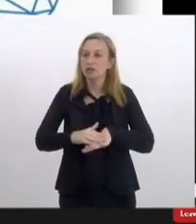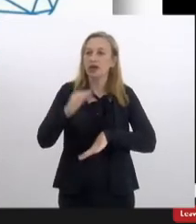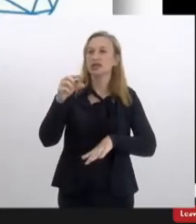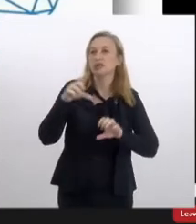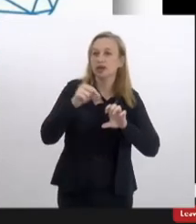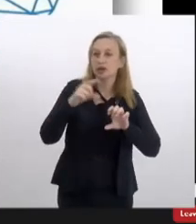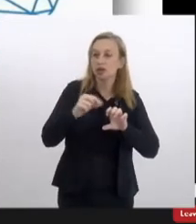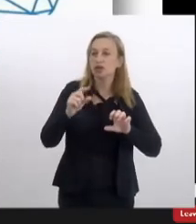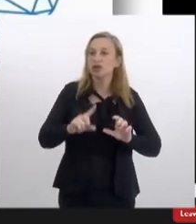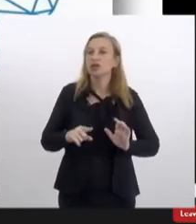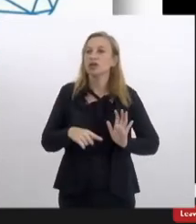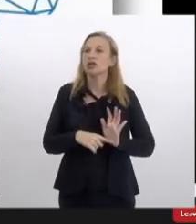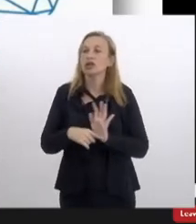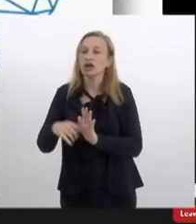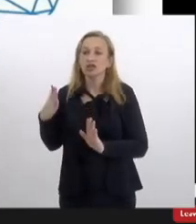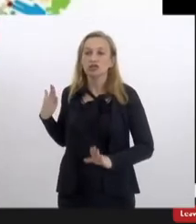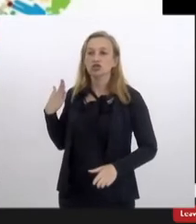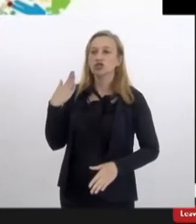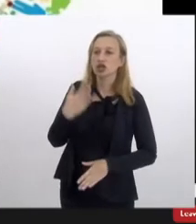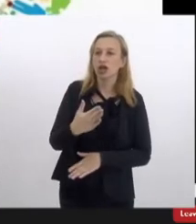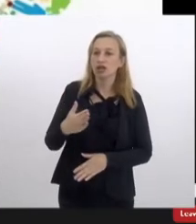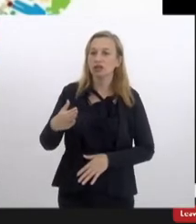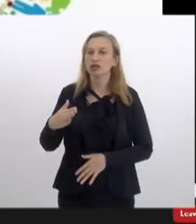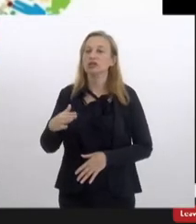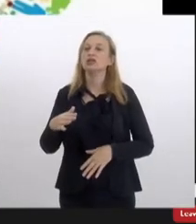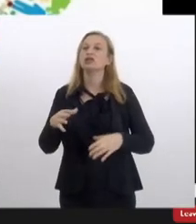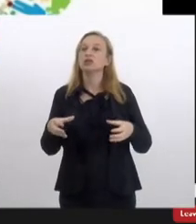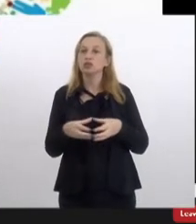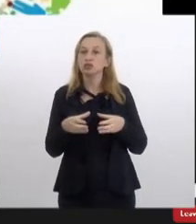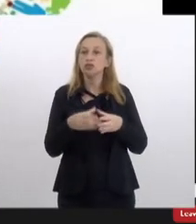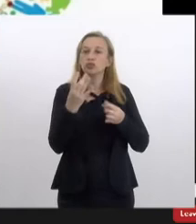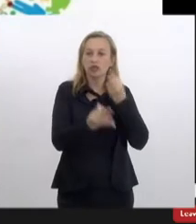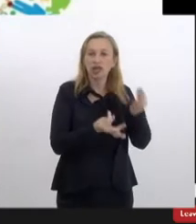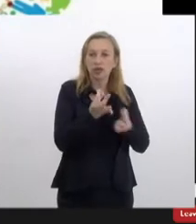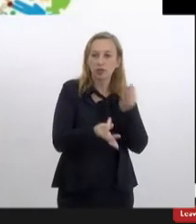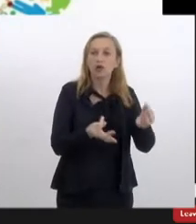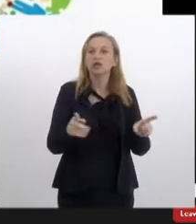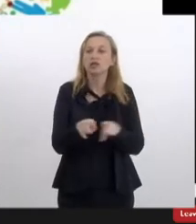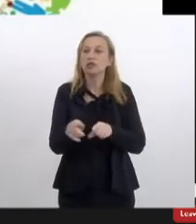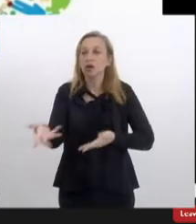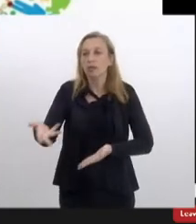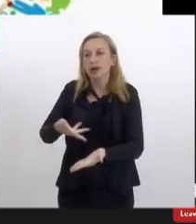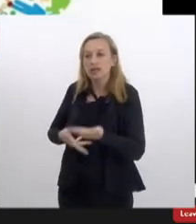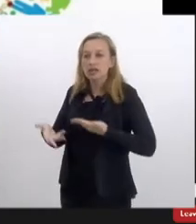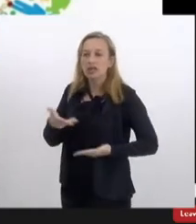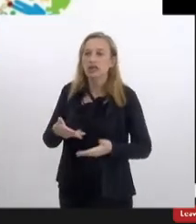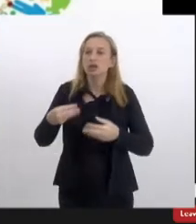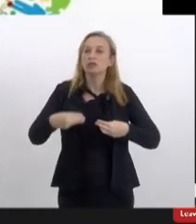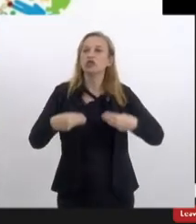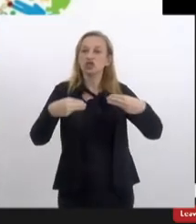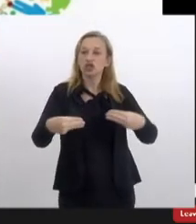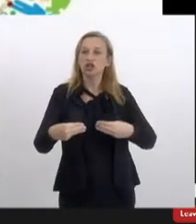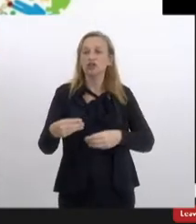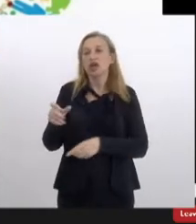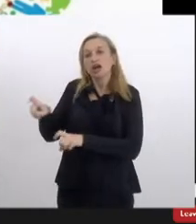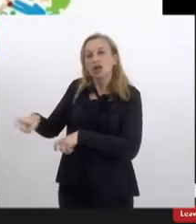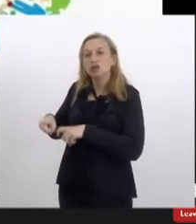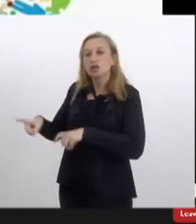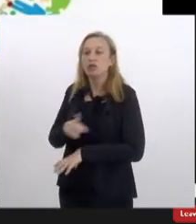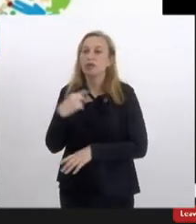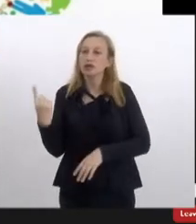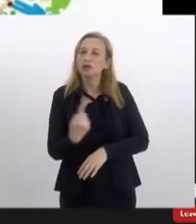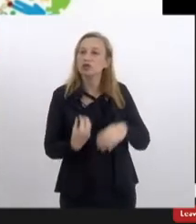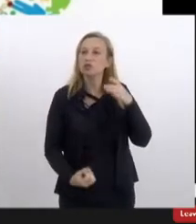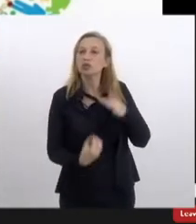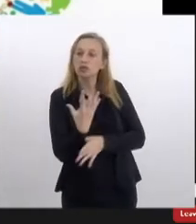que leva o empreendedorismo direto nas comunidades terapêuticas. Estamos fazendo uma parceria com o Ministério da Agricultura para a gente